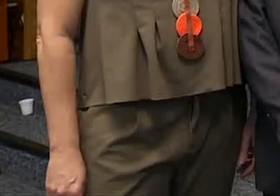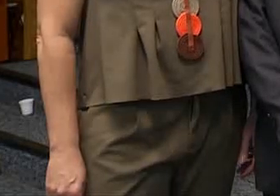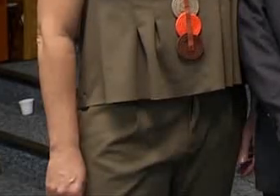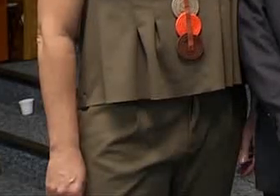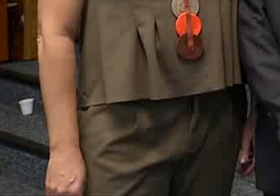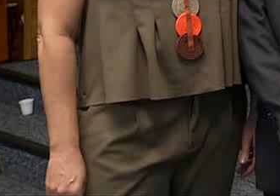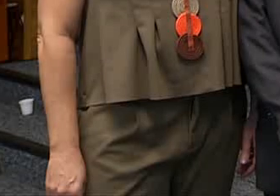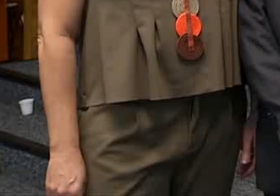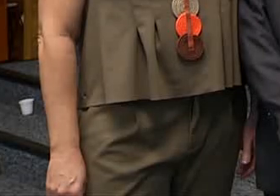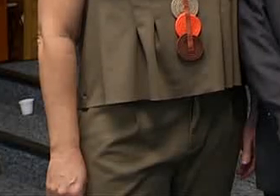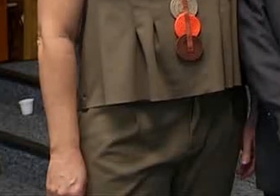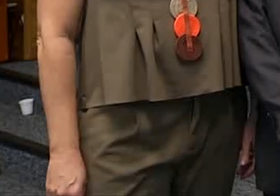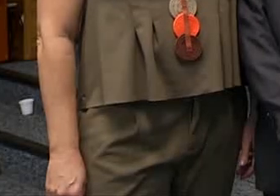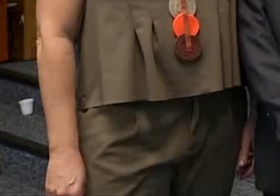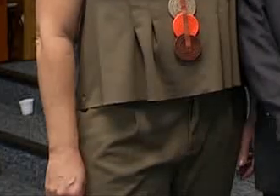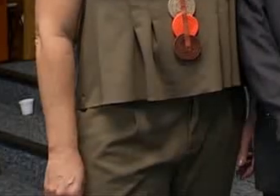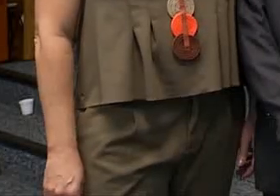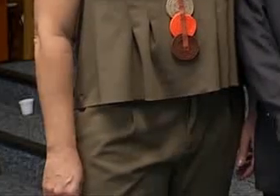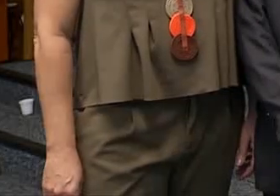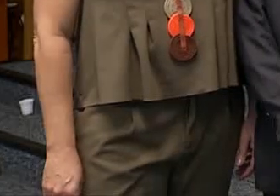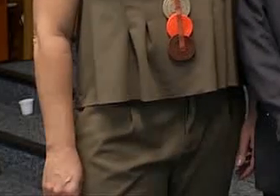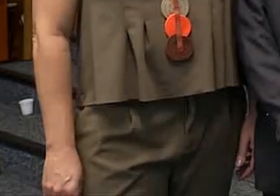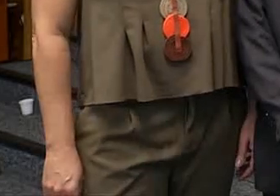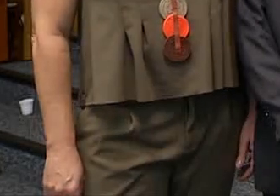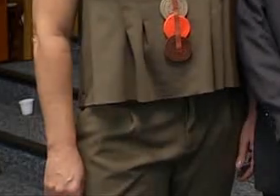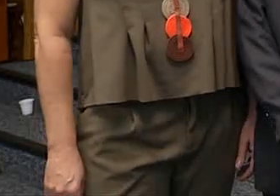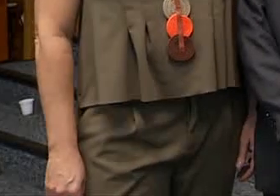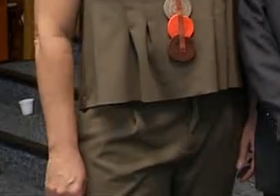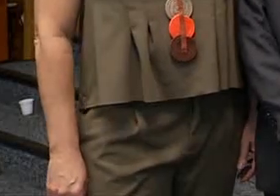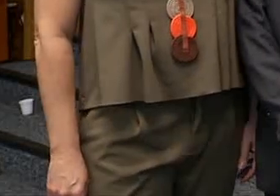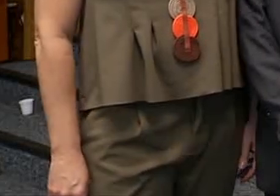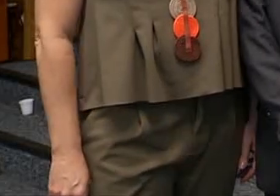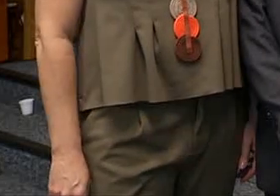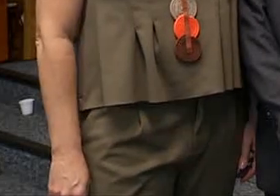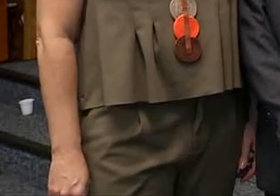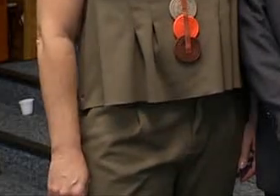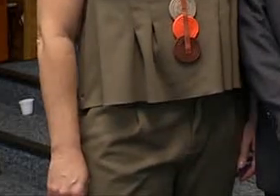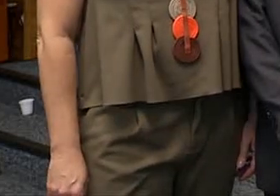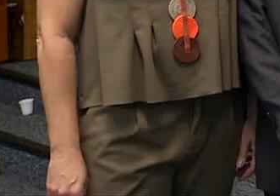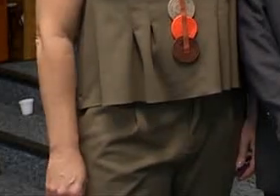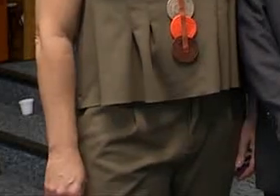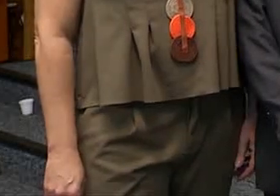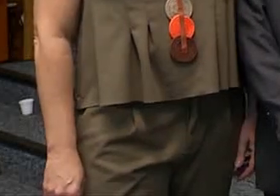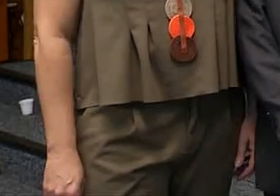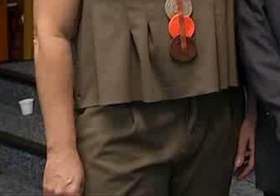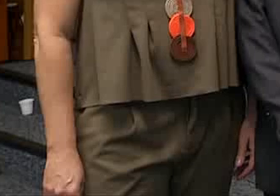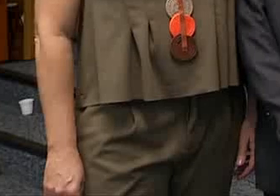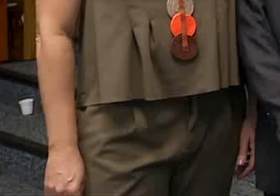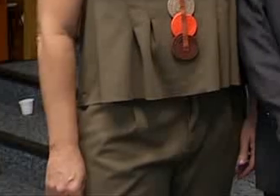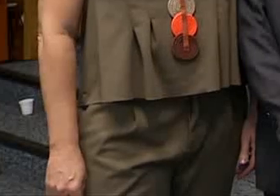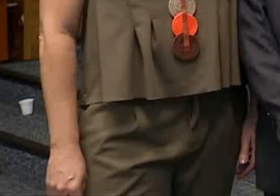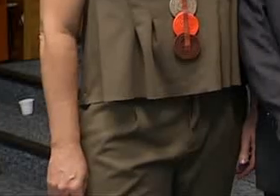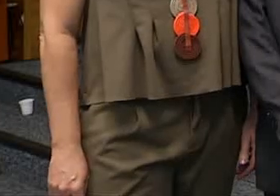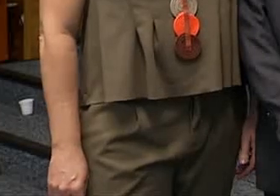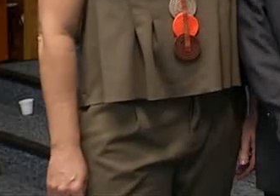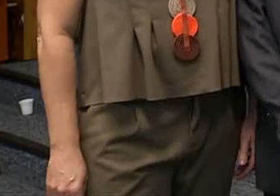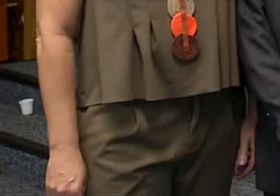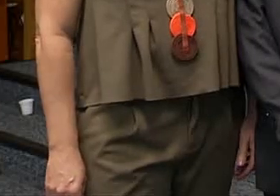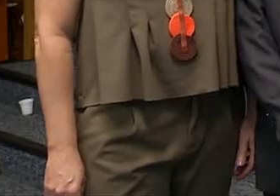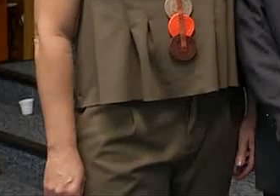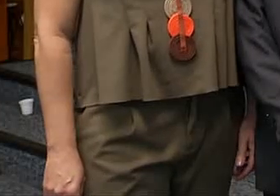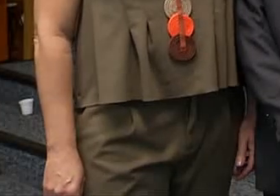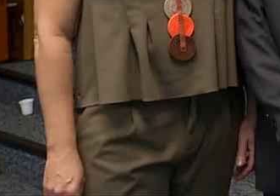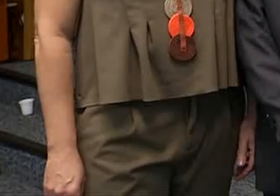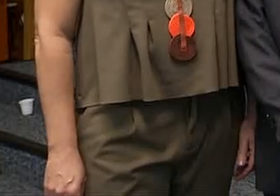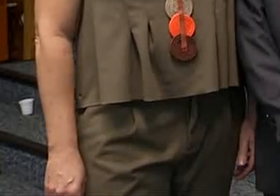Piedade e havia passado no concurso para médico da Prefeitura de Sorocaba. Resolveu morar e trabalhar aqui na cidade, assumindo o cargo de médico na